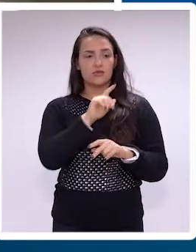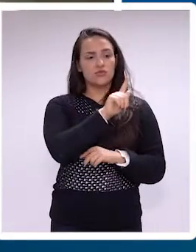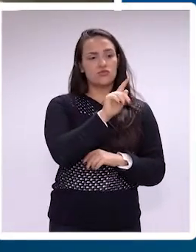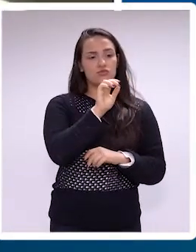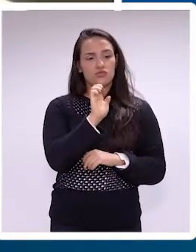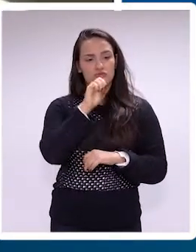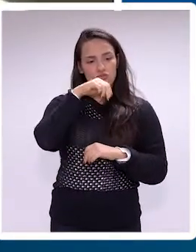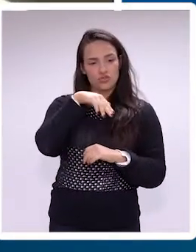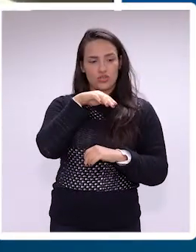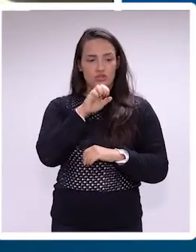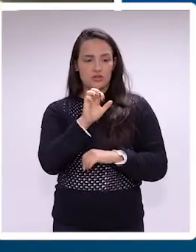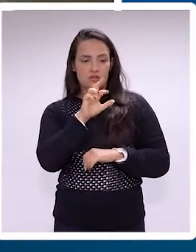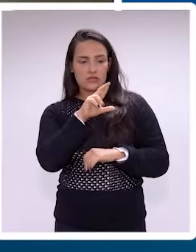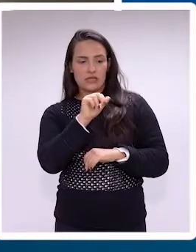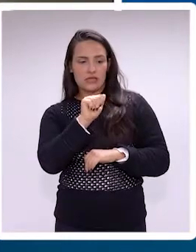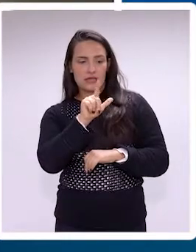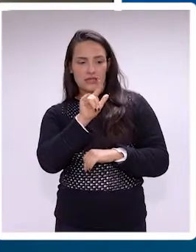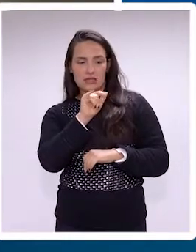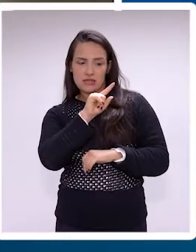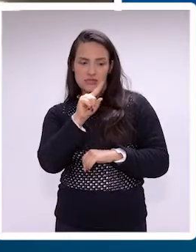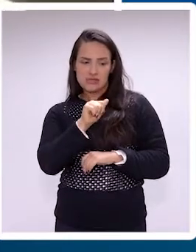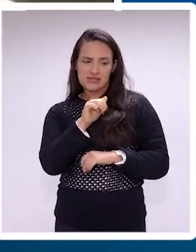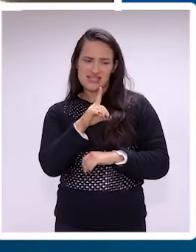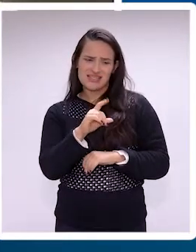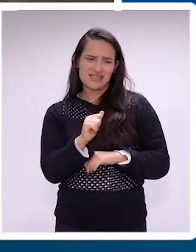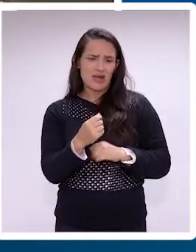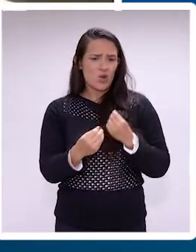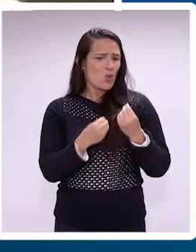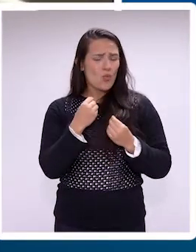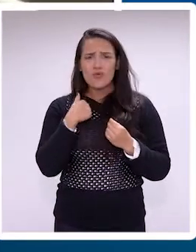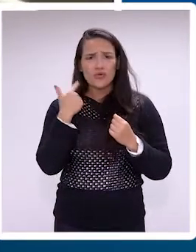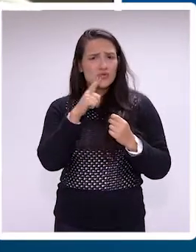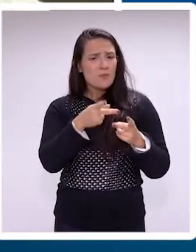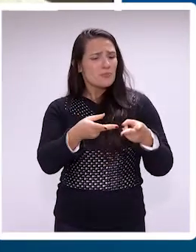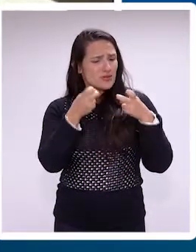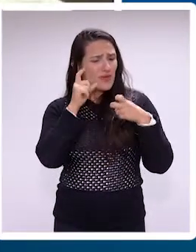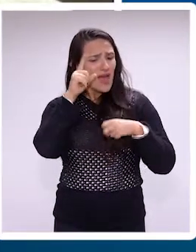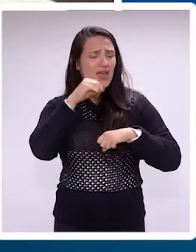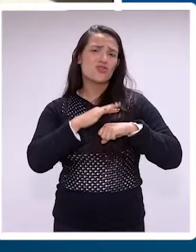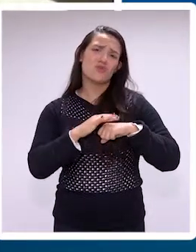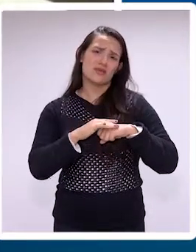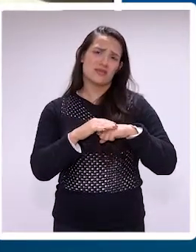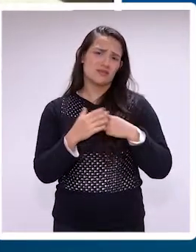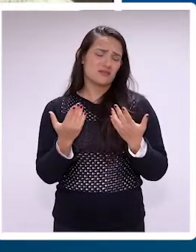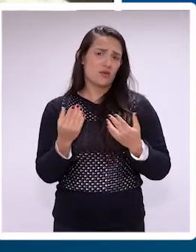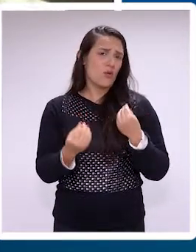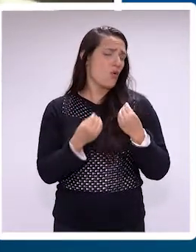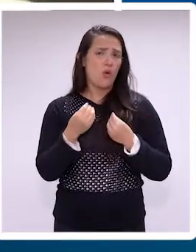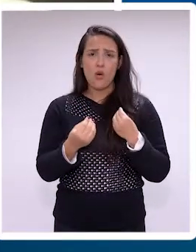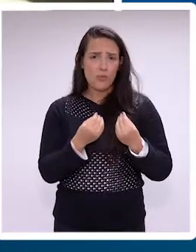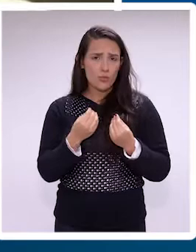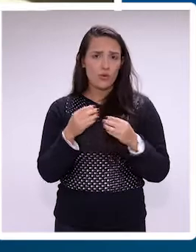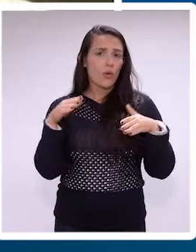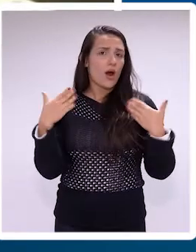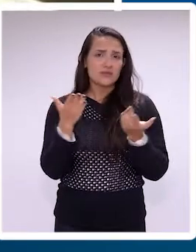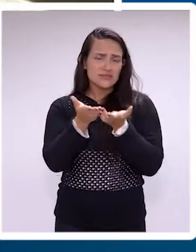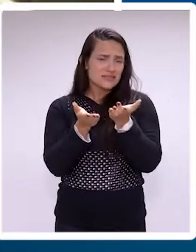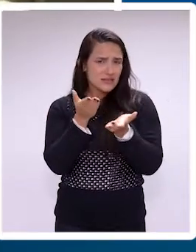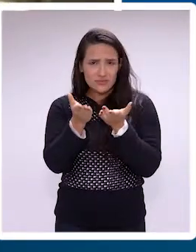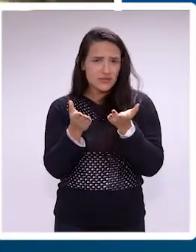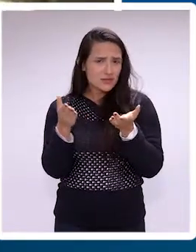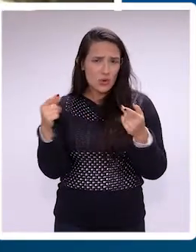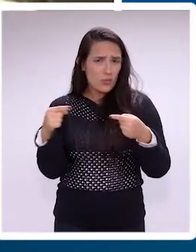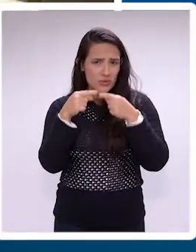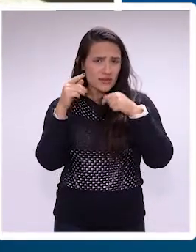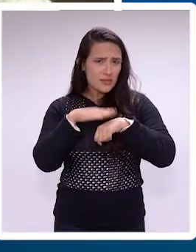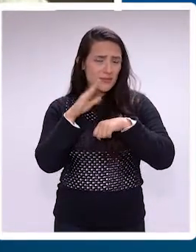com esses sintomas, né? Com essas emoções. Qual que é o tratamento mais indicado? E eu